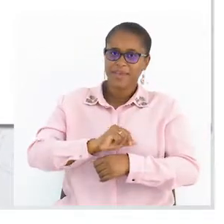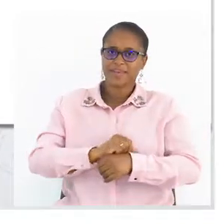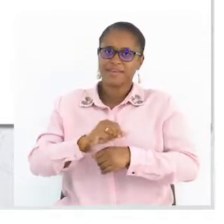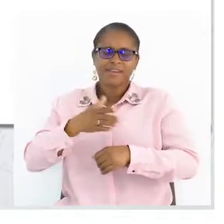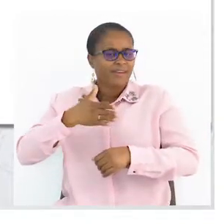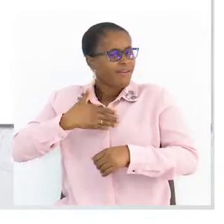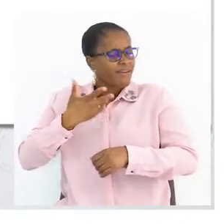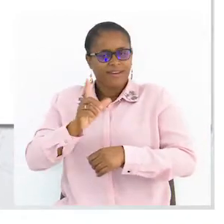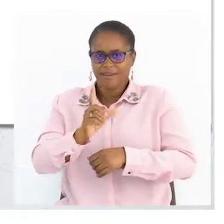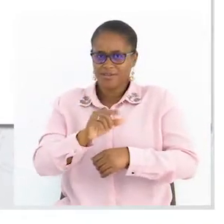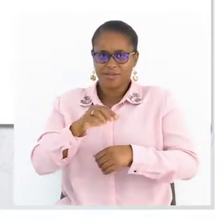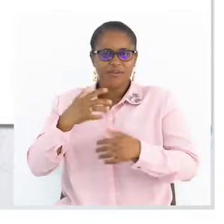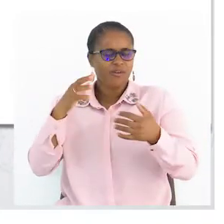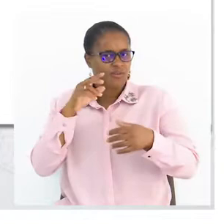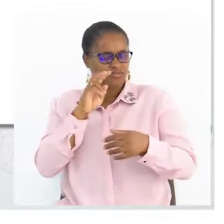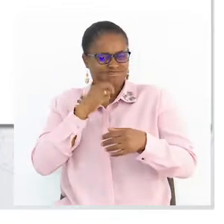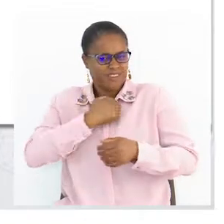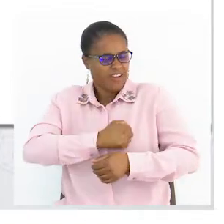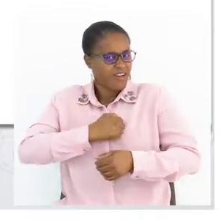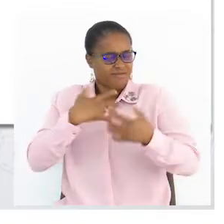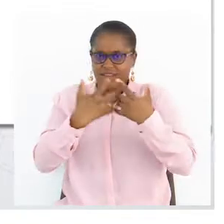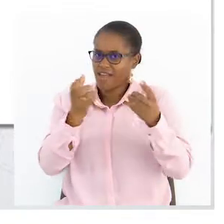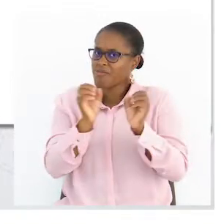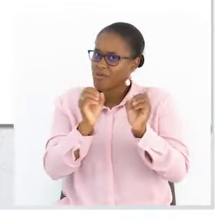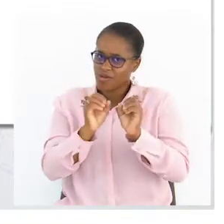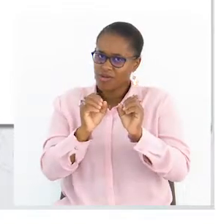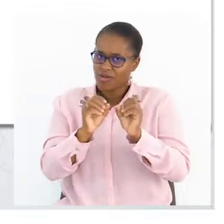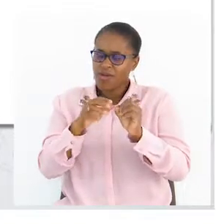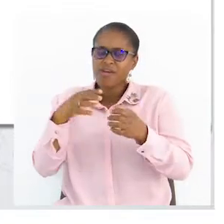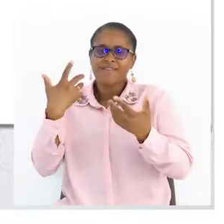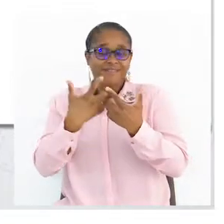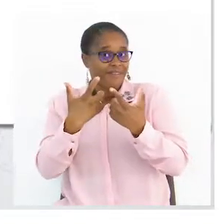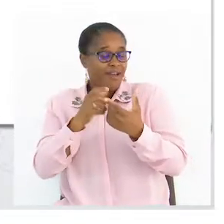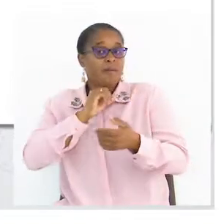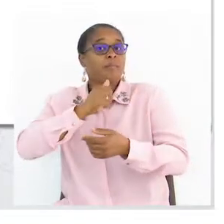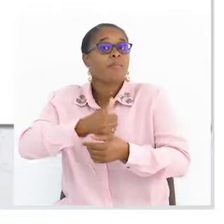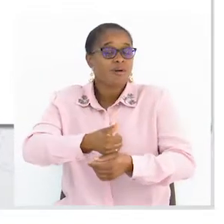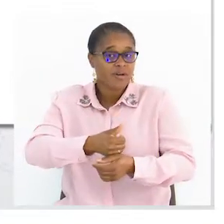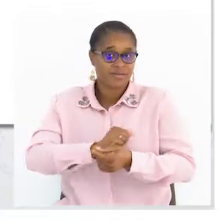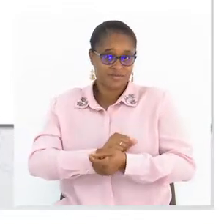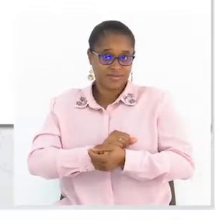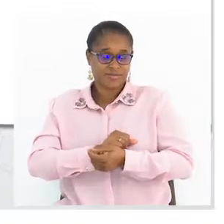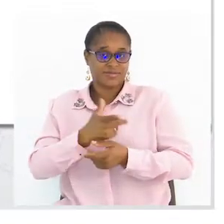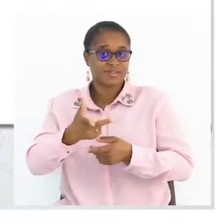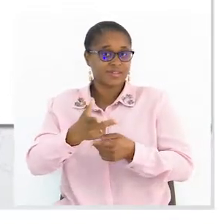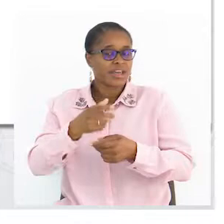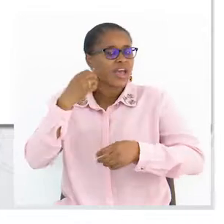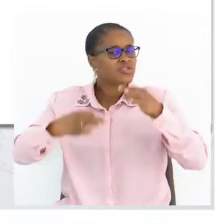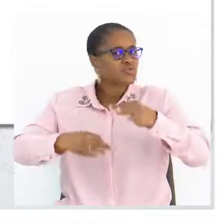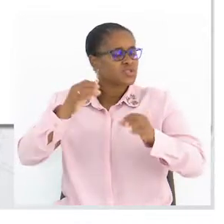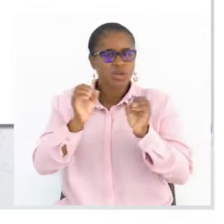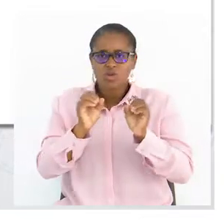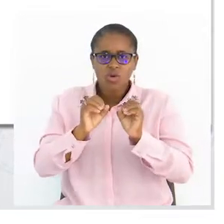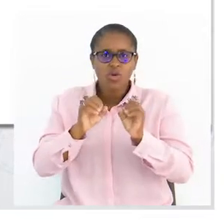Não queiras ódio nem guerras, violência, a morte, a injustiça, a opressão.